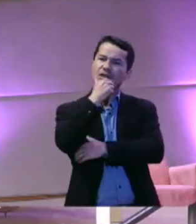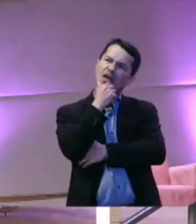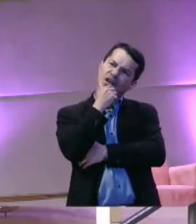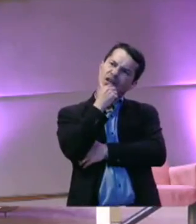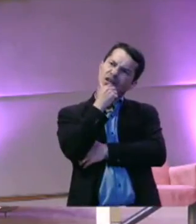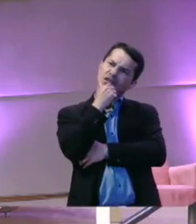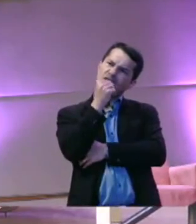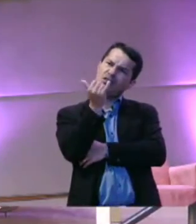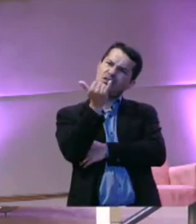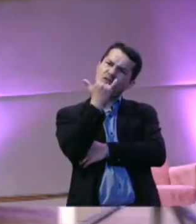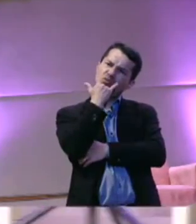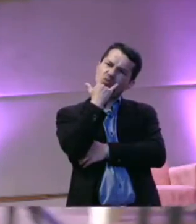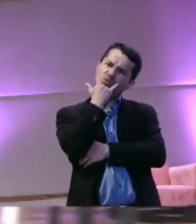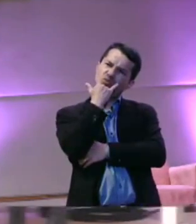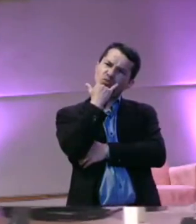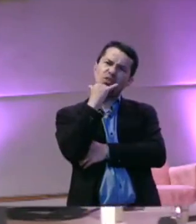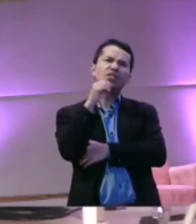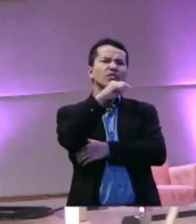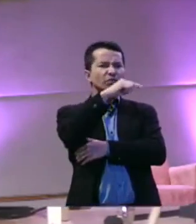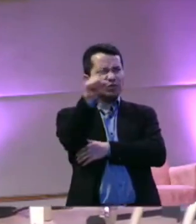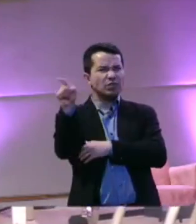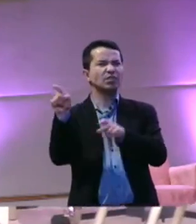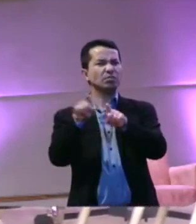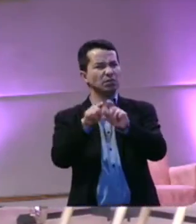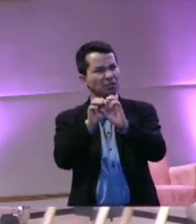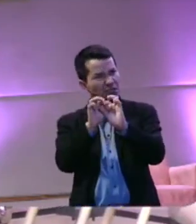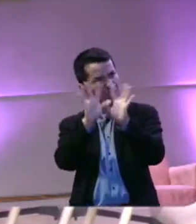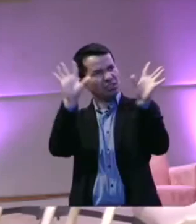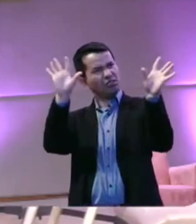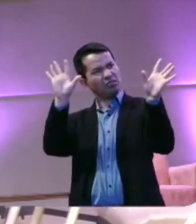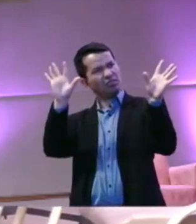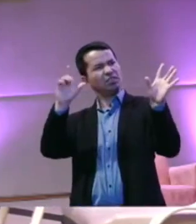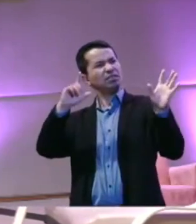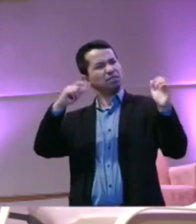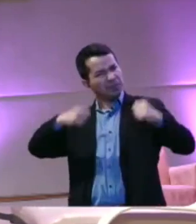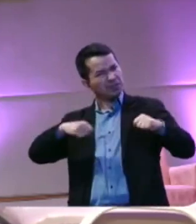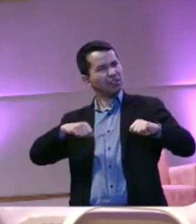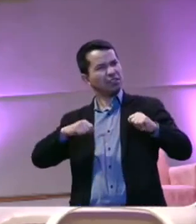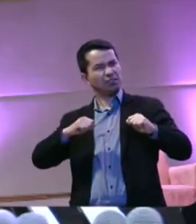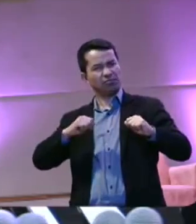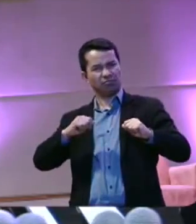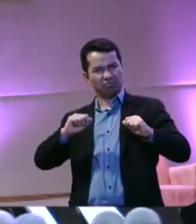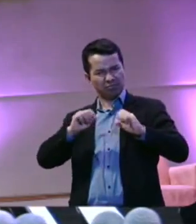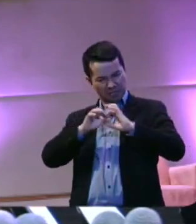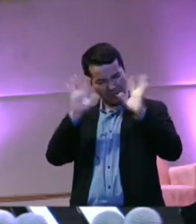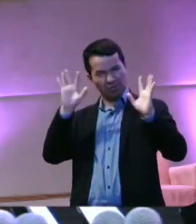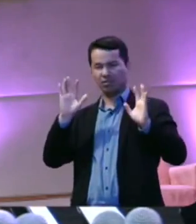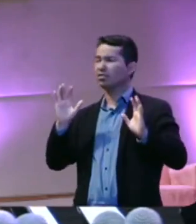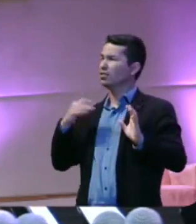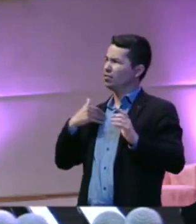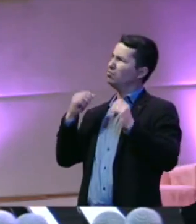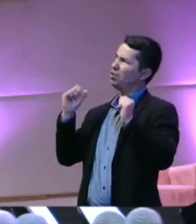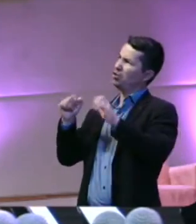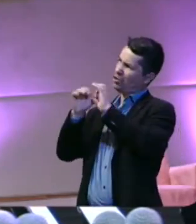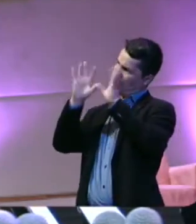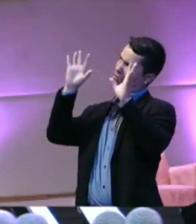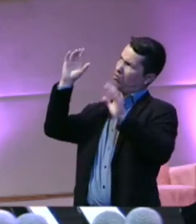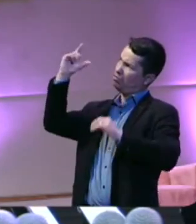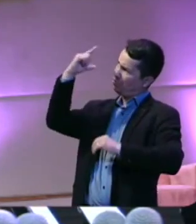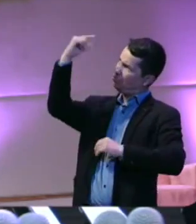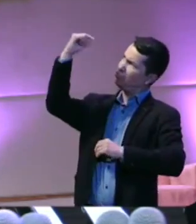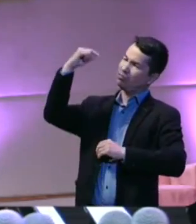que você seja o meu cooperador, o meu colaborador. Às vezes eu fico pensando: Senhor, como que o Senhor pode contar